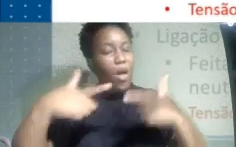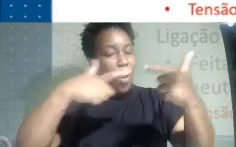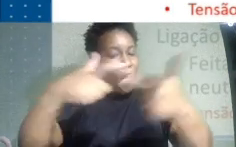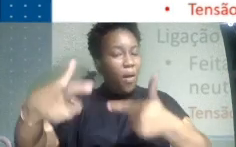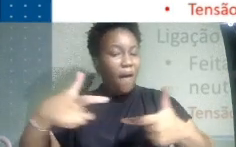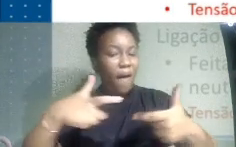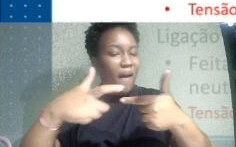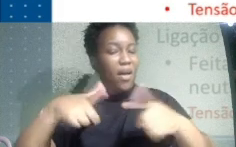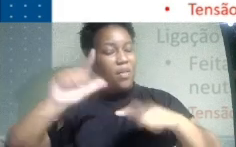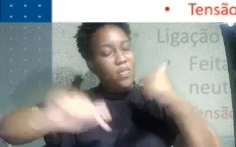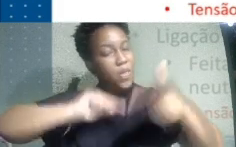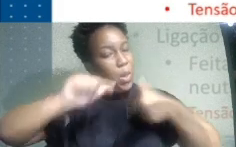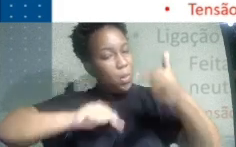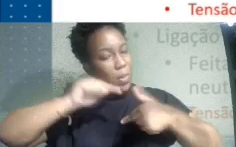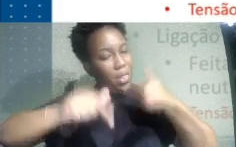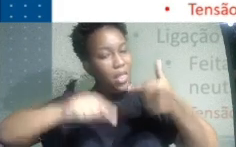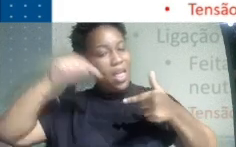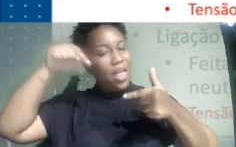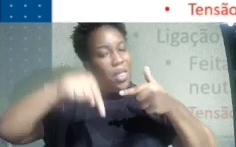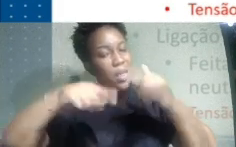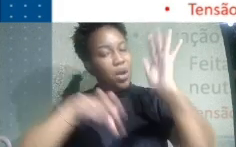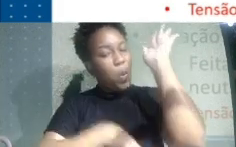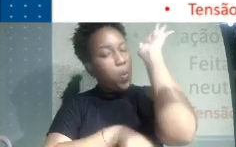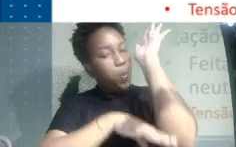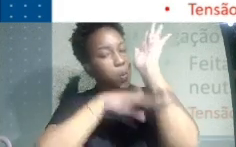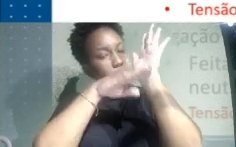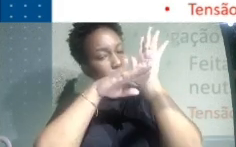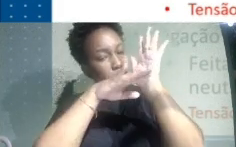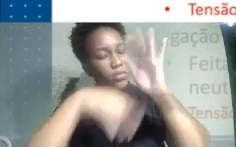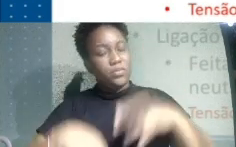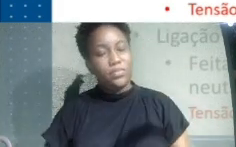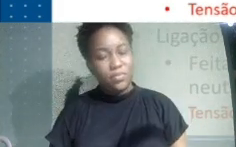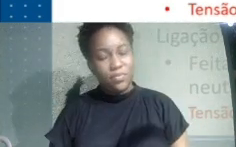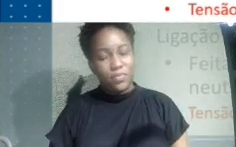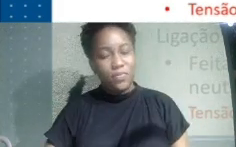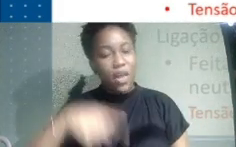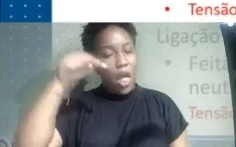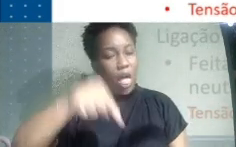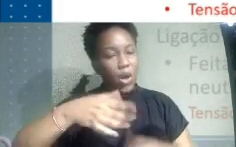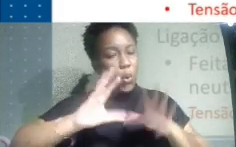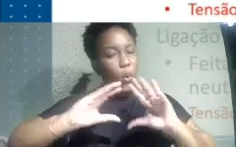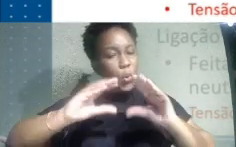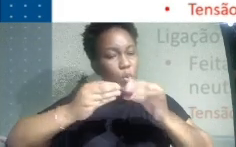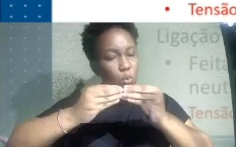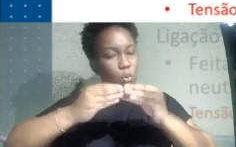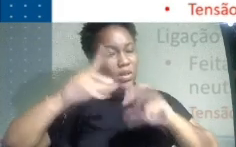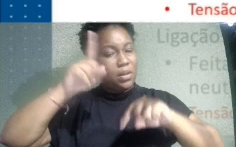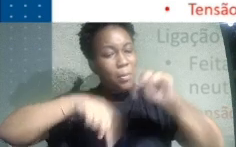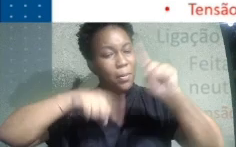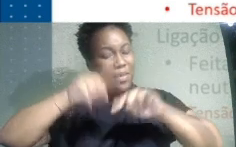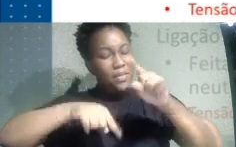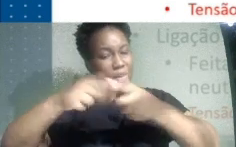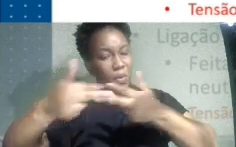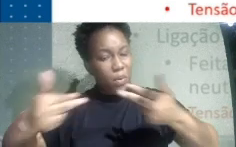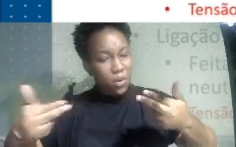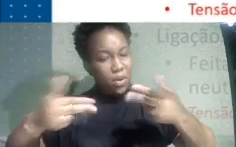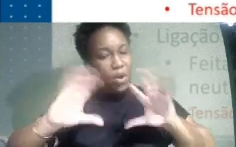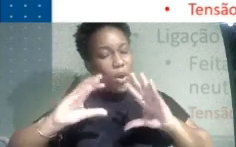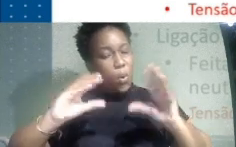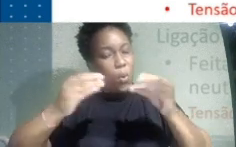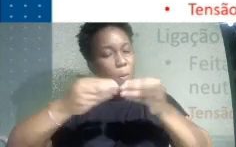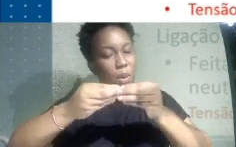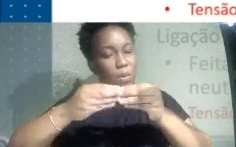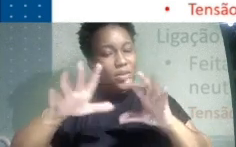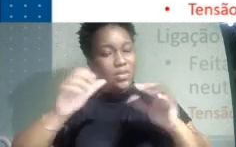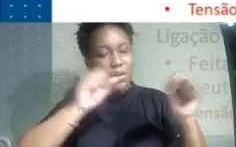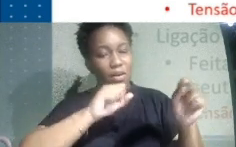que nós temos naquela edificação. Então é tudo isso, é esse conjunto de equipamentos, esse conjunto de potências de